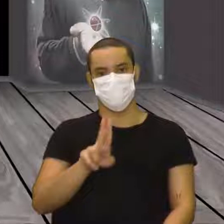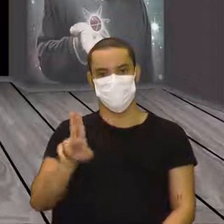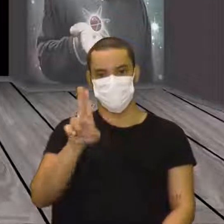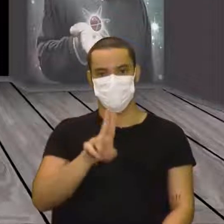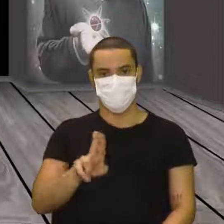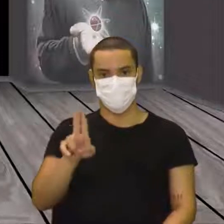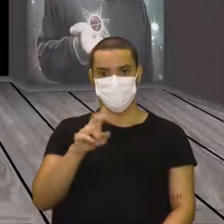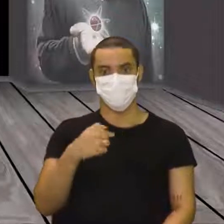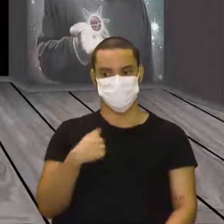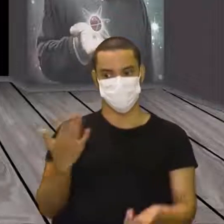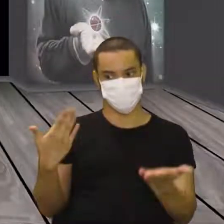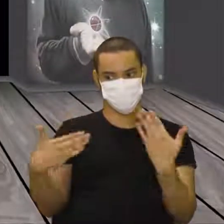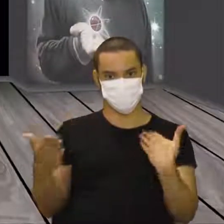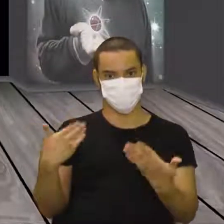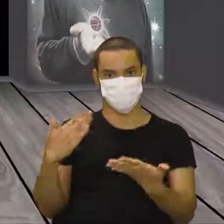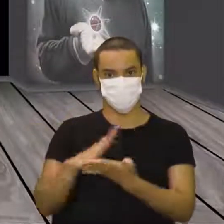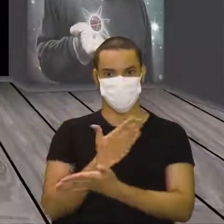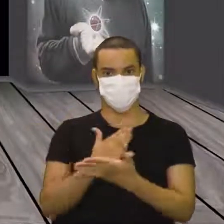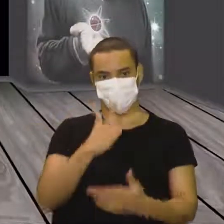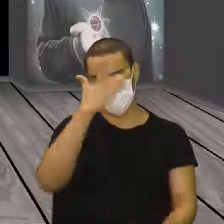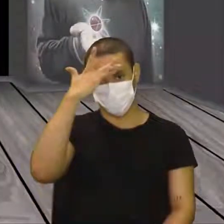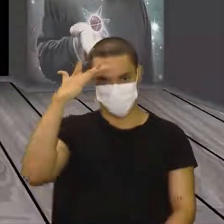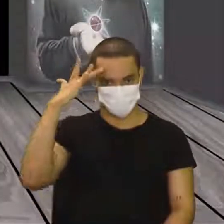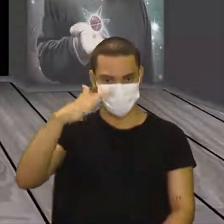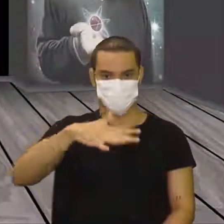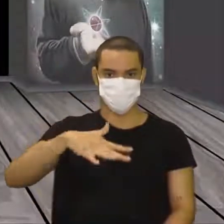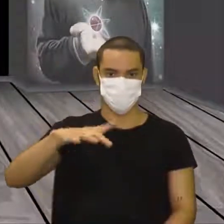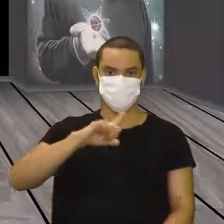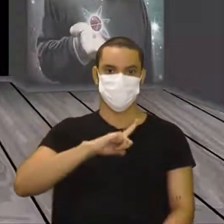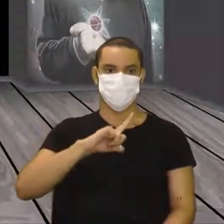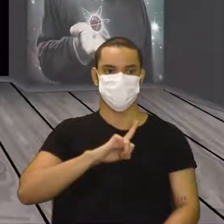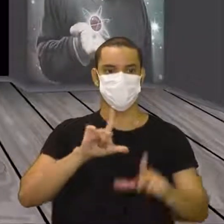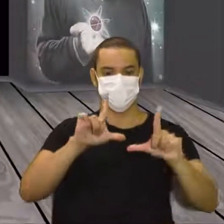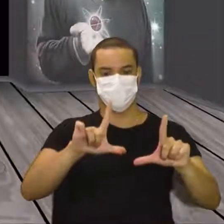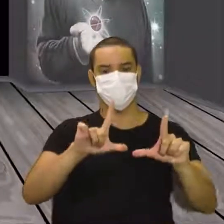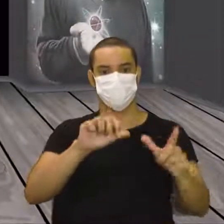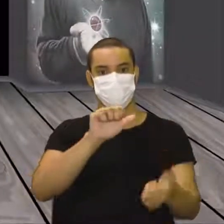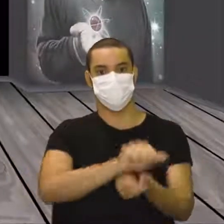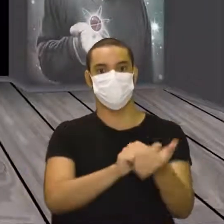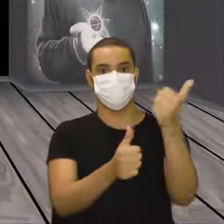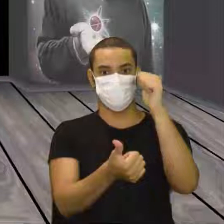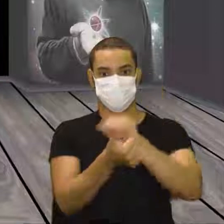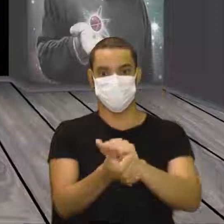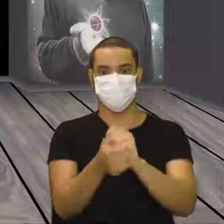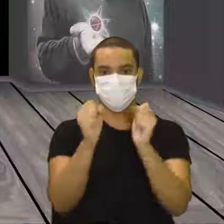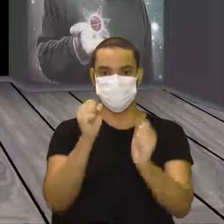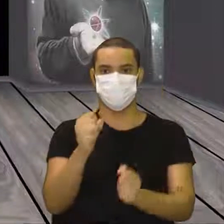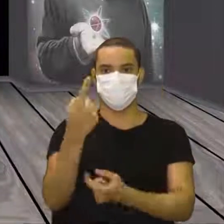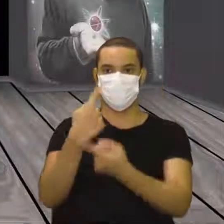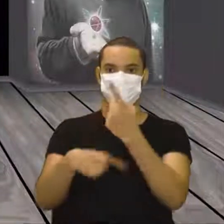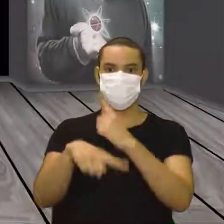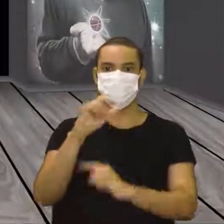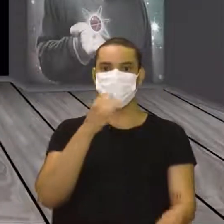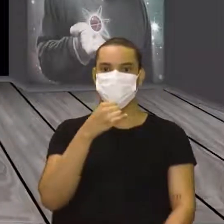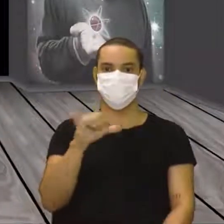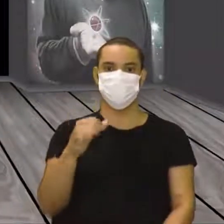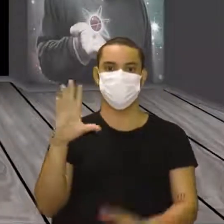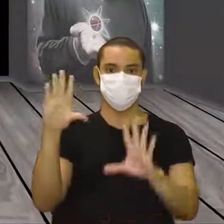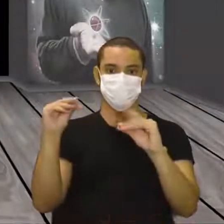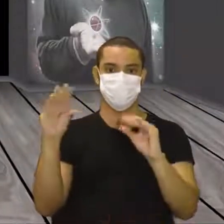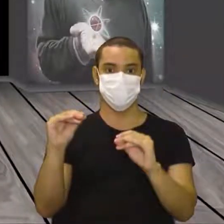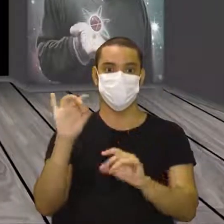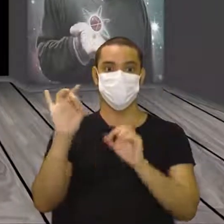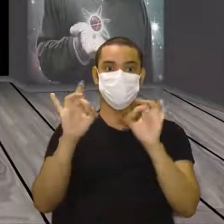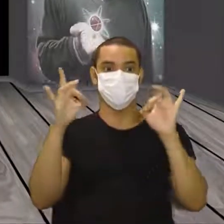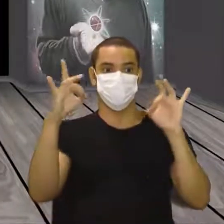que eu conversei com algumas pessoas da área, né? Você tem um relógio, você adapta, você pode produzir energia durante o dia, o excedente